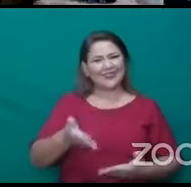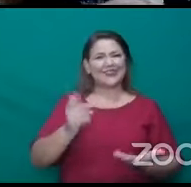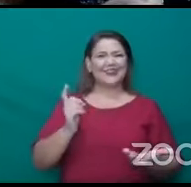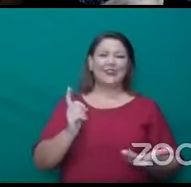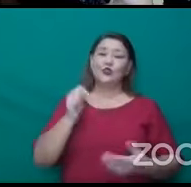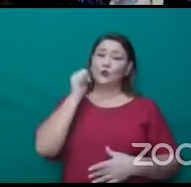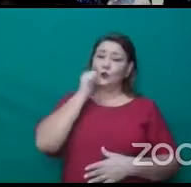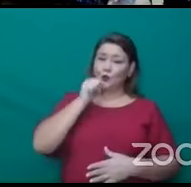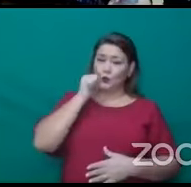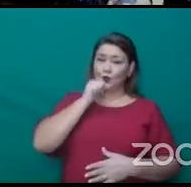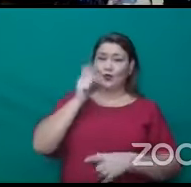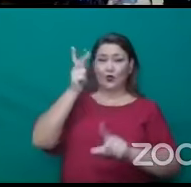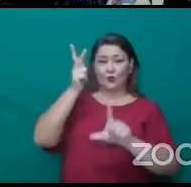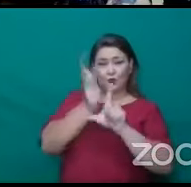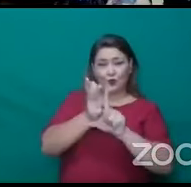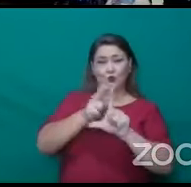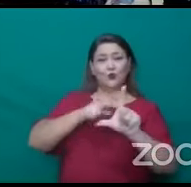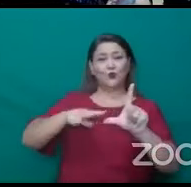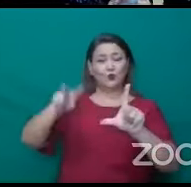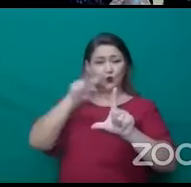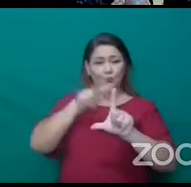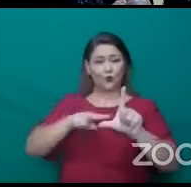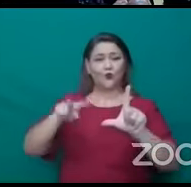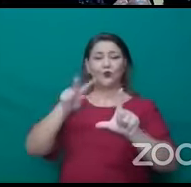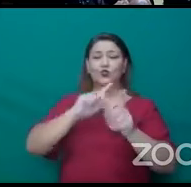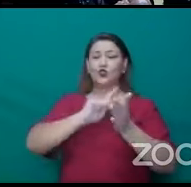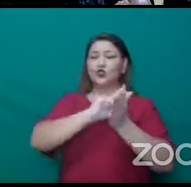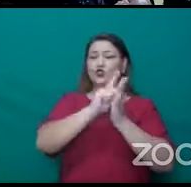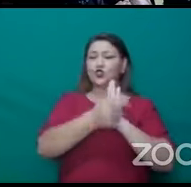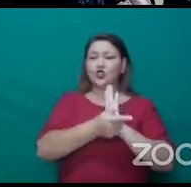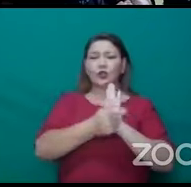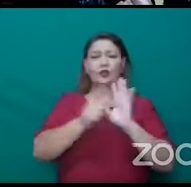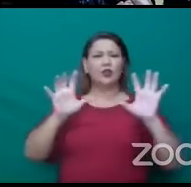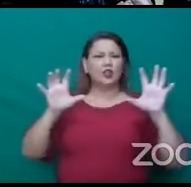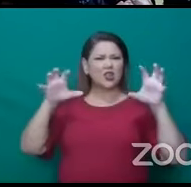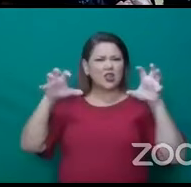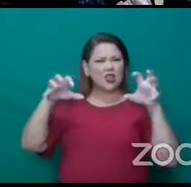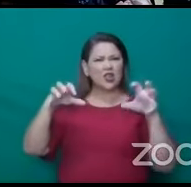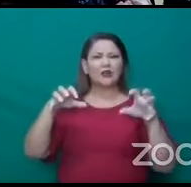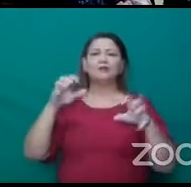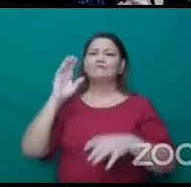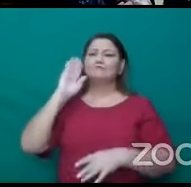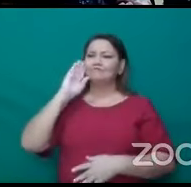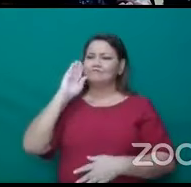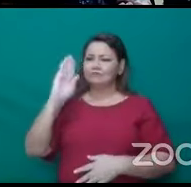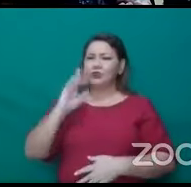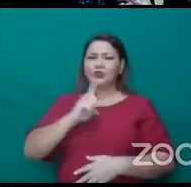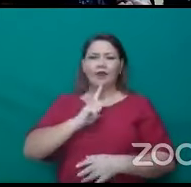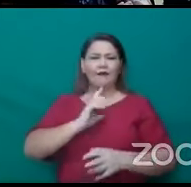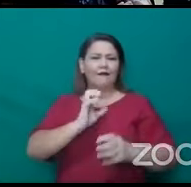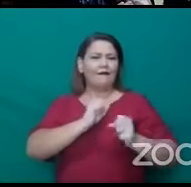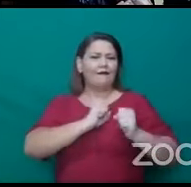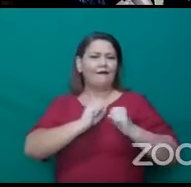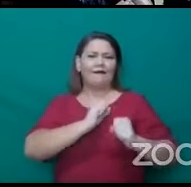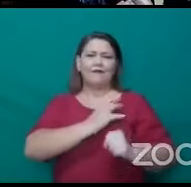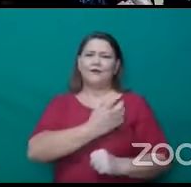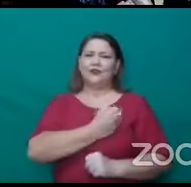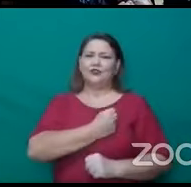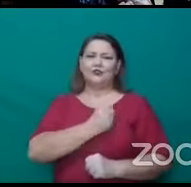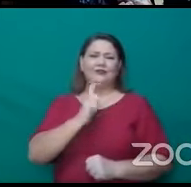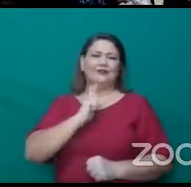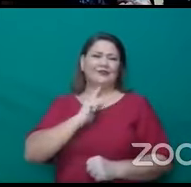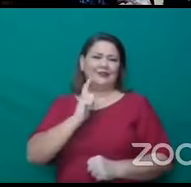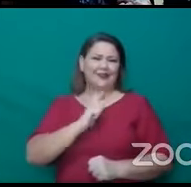no audiovisual, principalmente no gênero de terror, tem muita paixão, né? Os filmes Pois são é. muito apaixonados. Quando